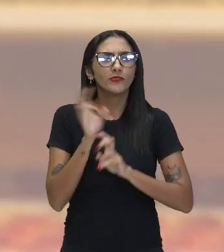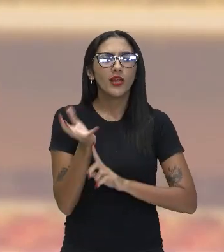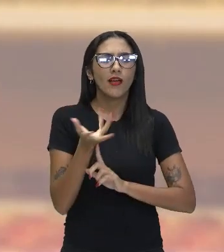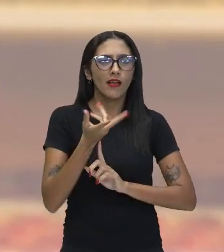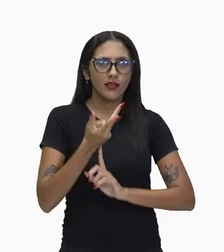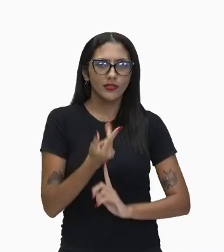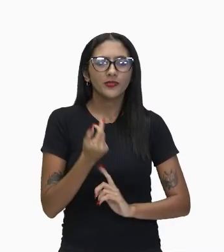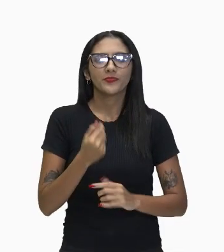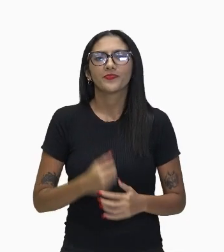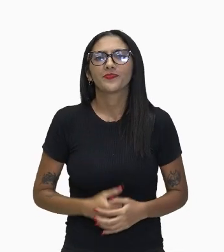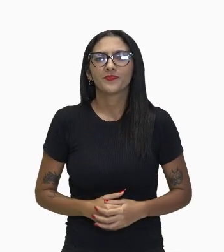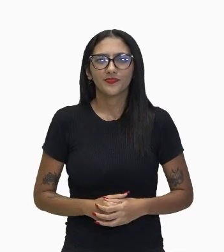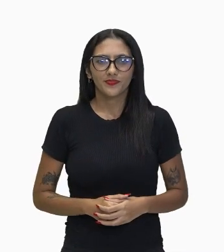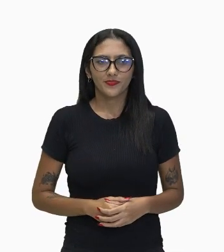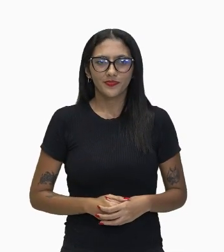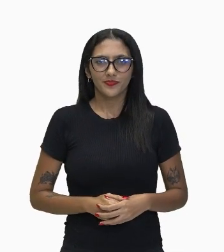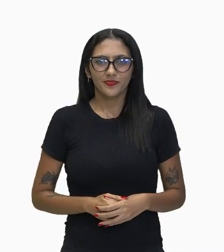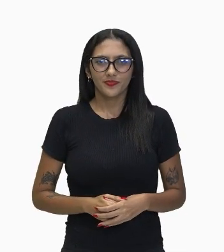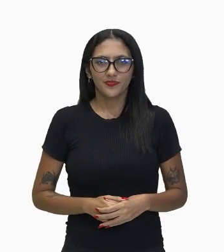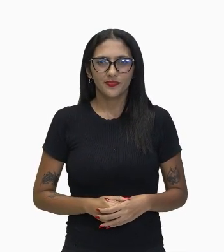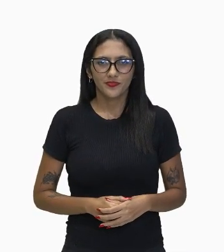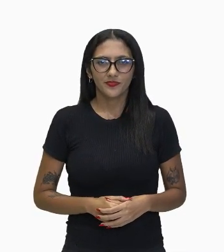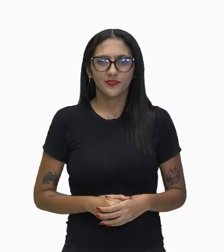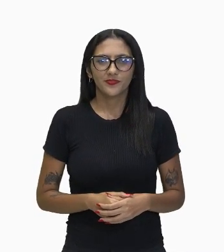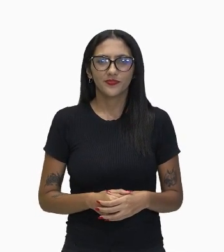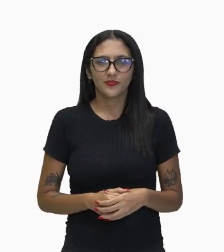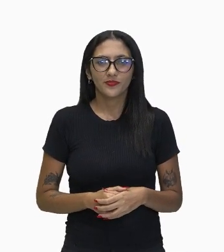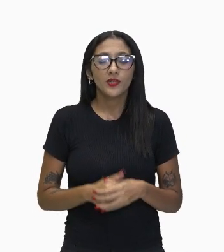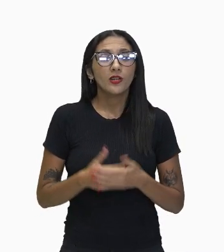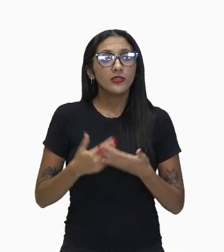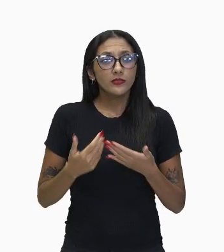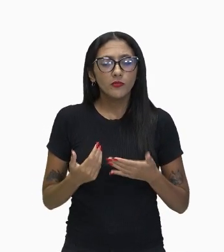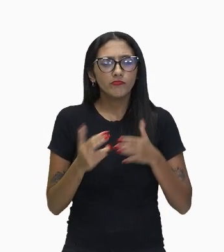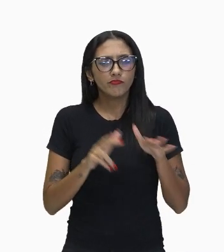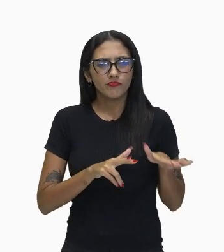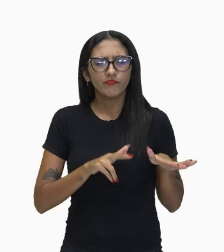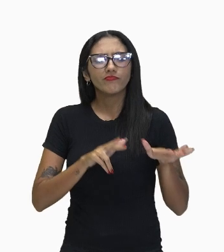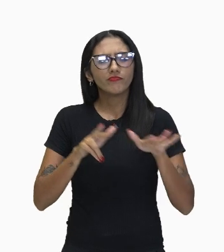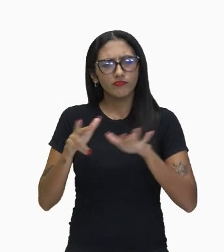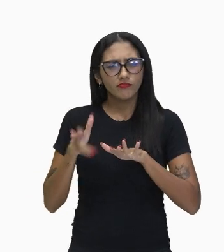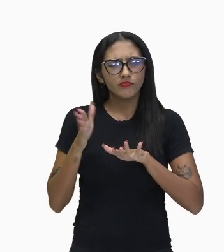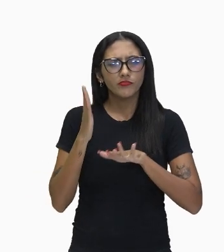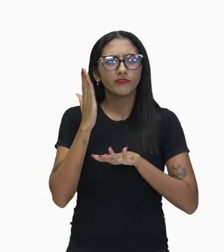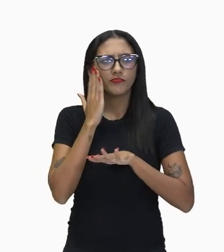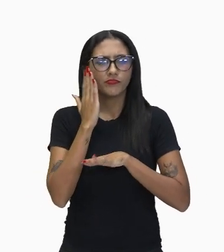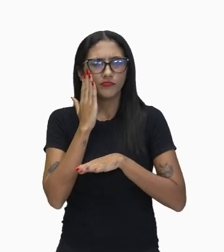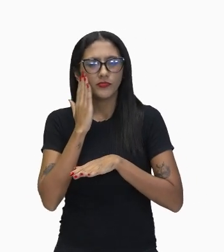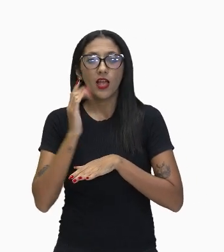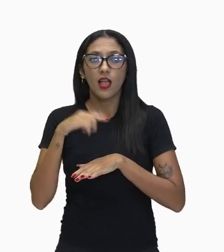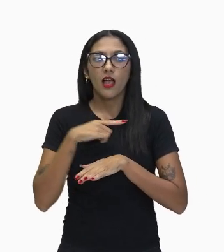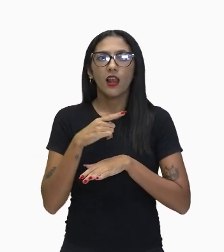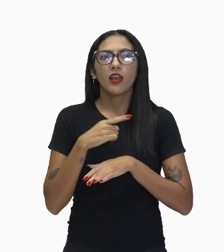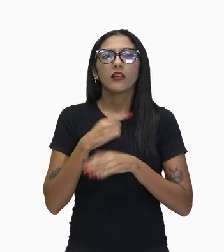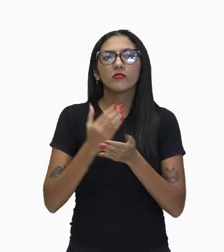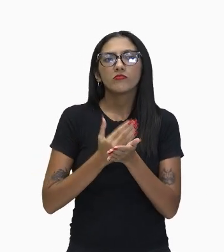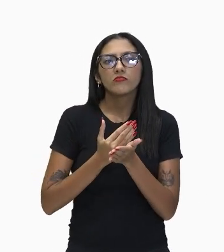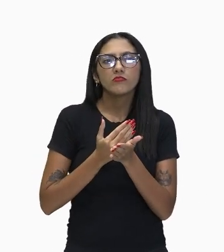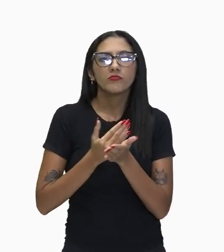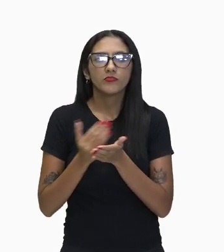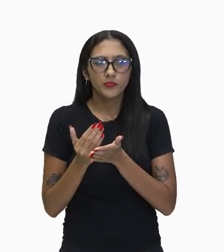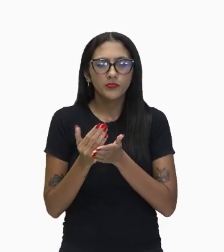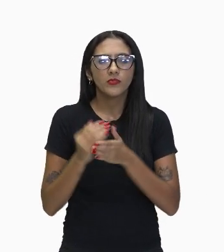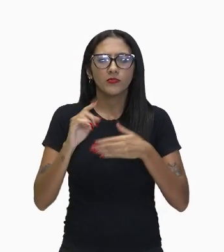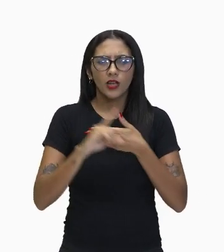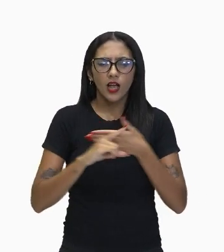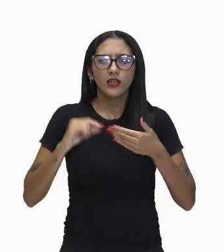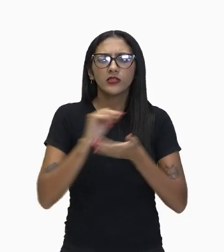brasileiras. Vamos lá então? Então, a Semana de Arte Moderna de 1922 foi um evento realizado por artistas